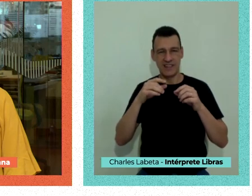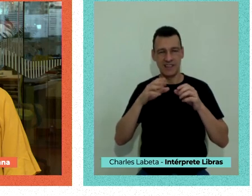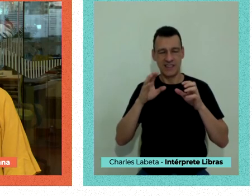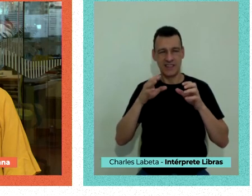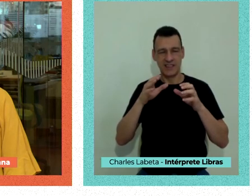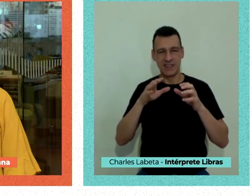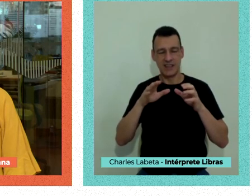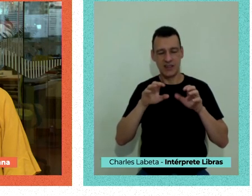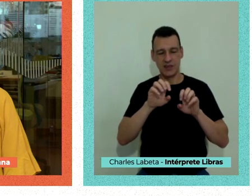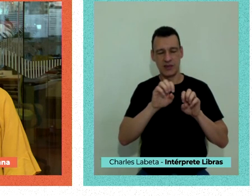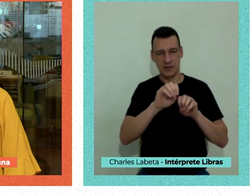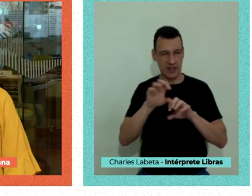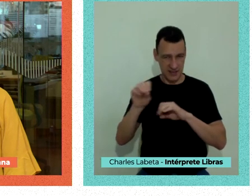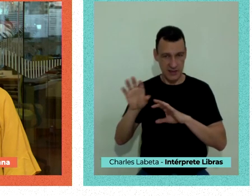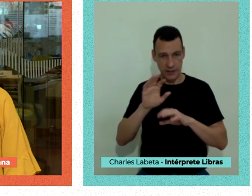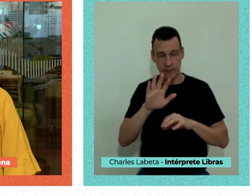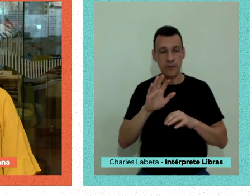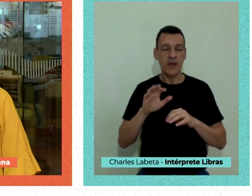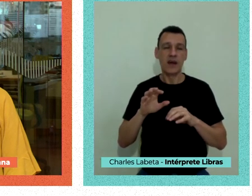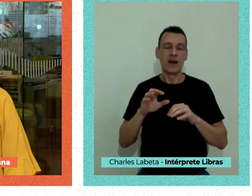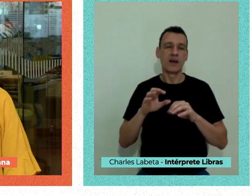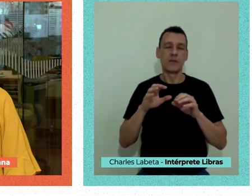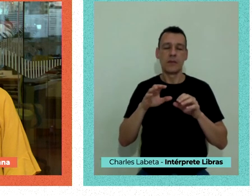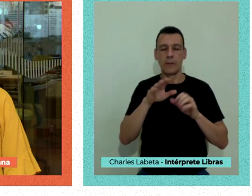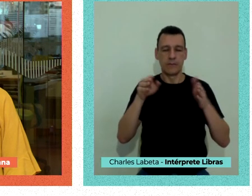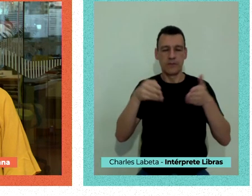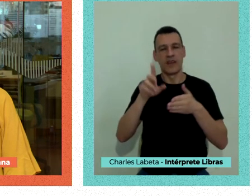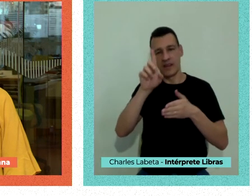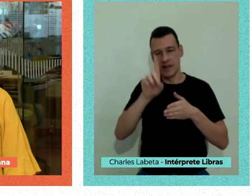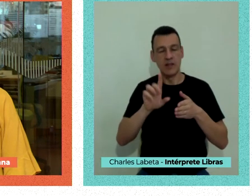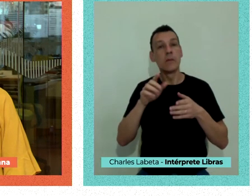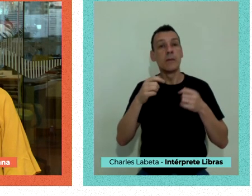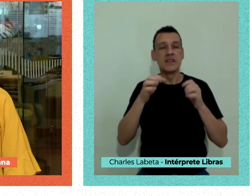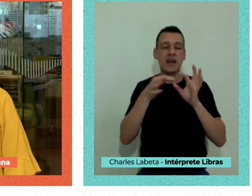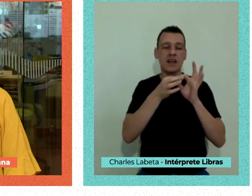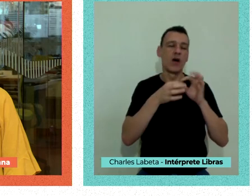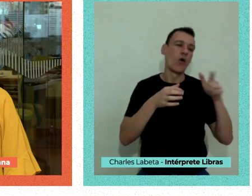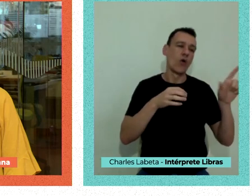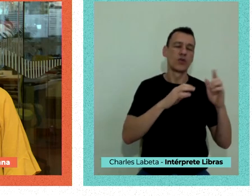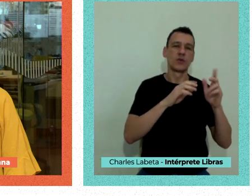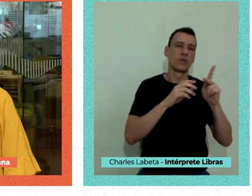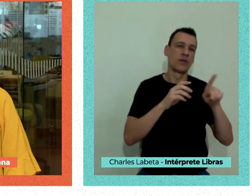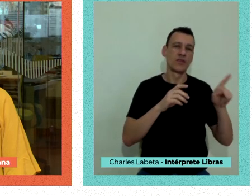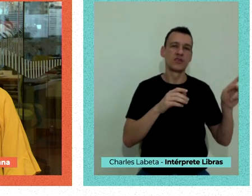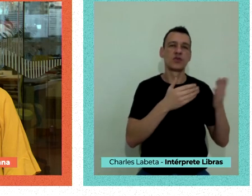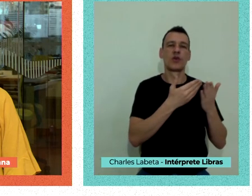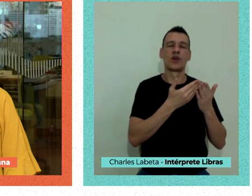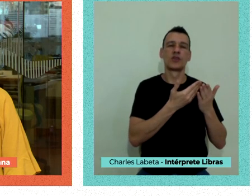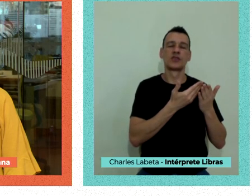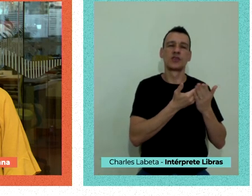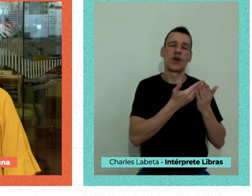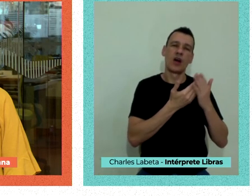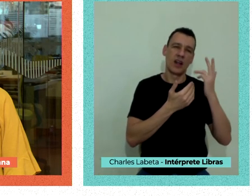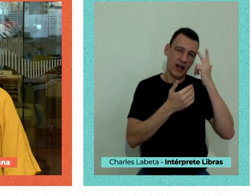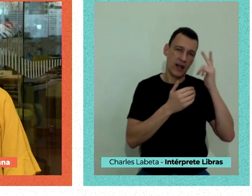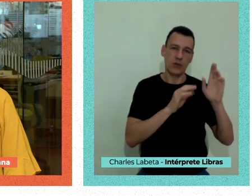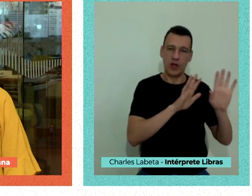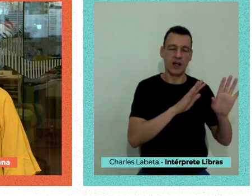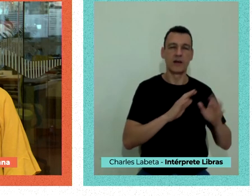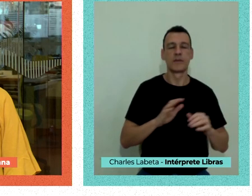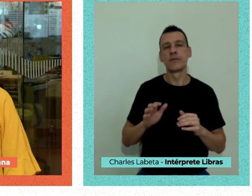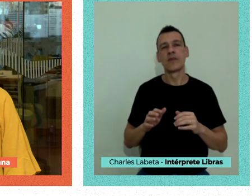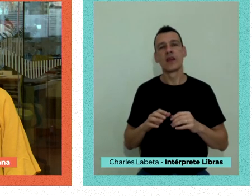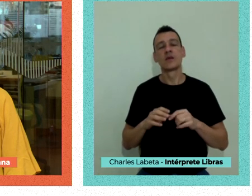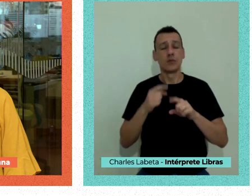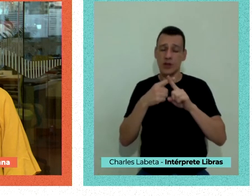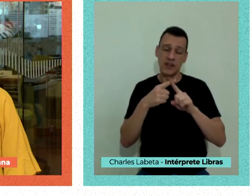comunidade escolar, para conseguir conduzir a introdução de recursos de acessibilidade, de